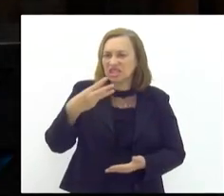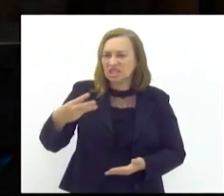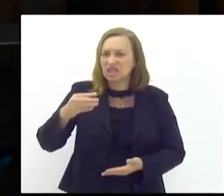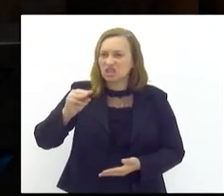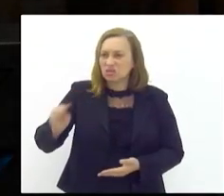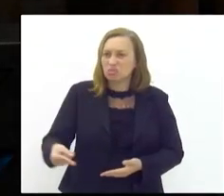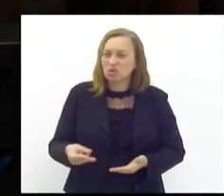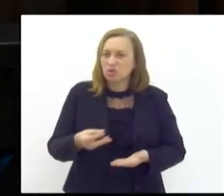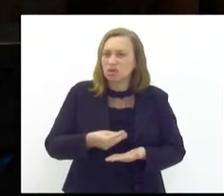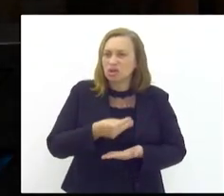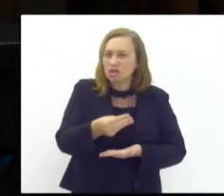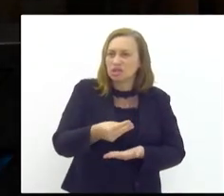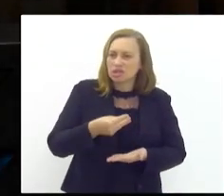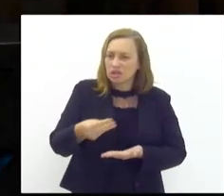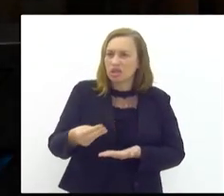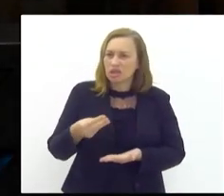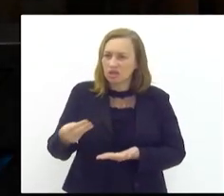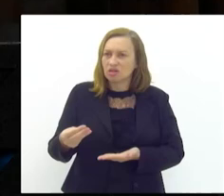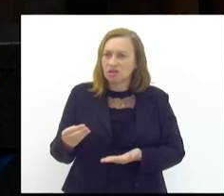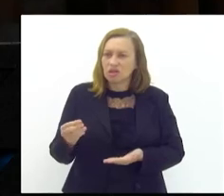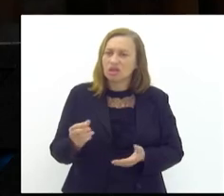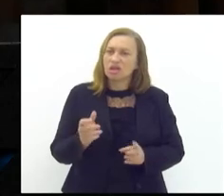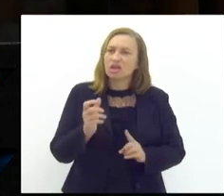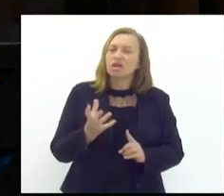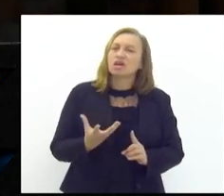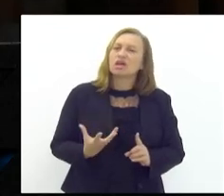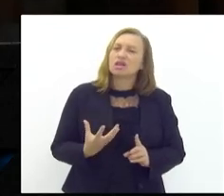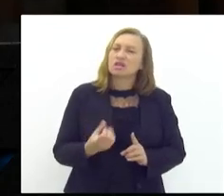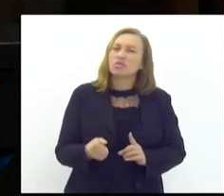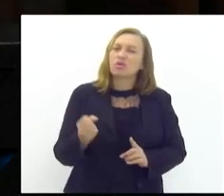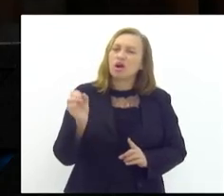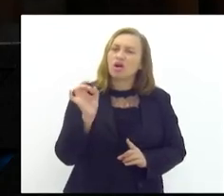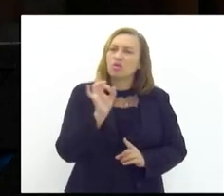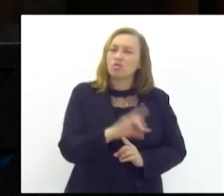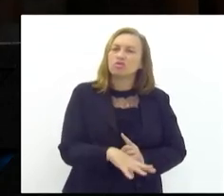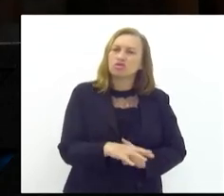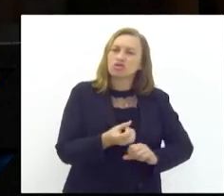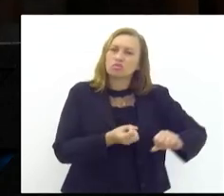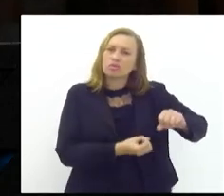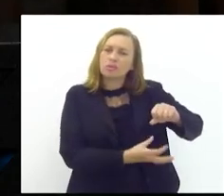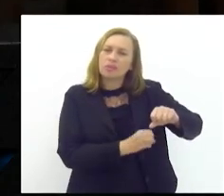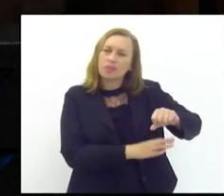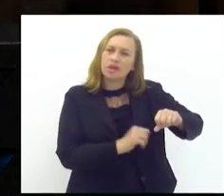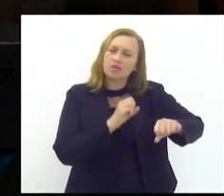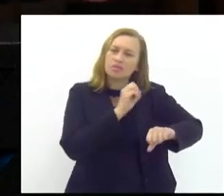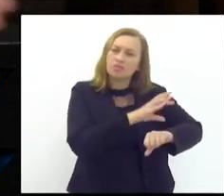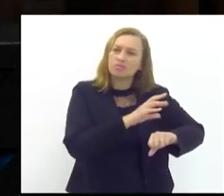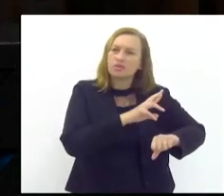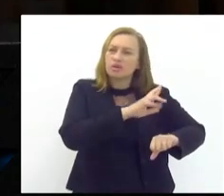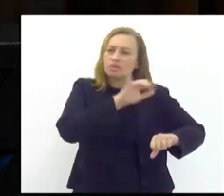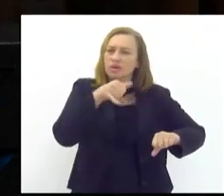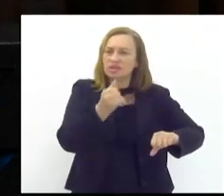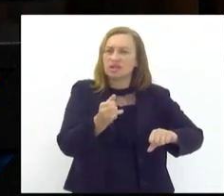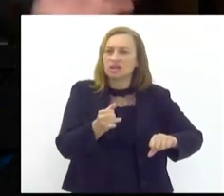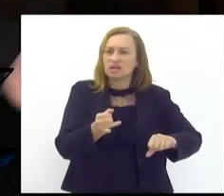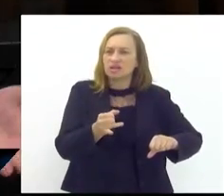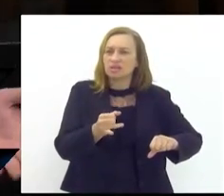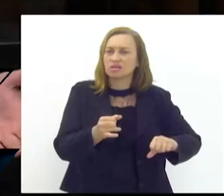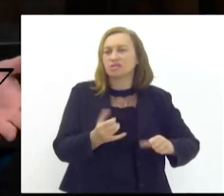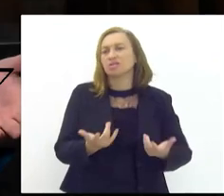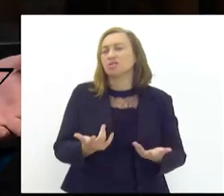muito menos do que mil receberam a última parcela do Super RJ porque eu não posso dizer os números oficiais porque não existe